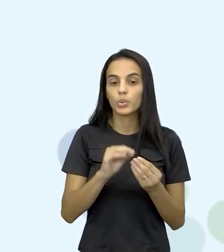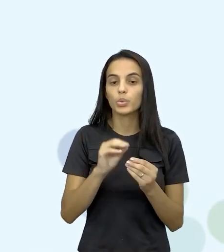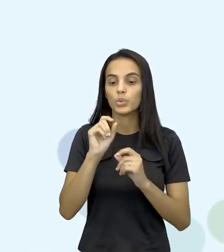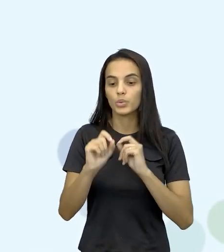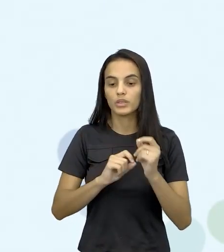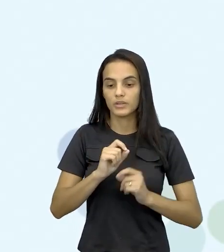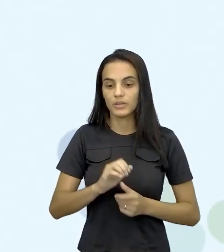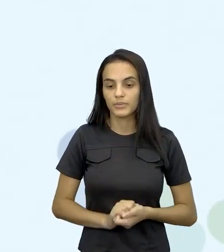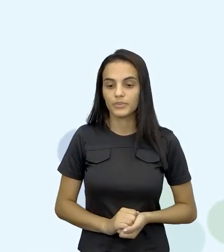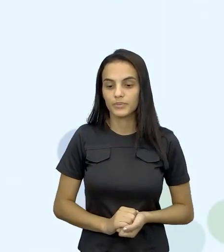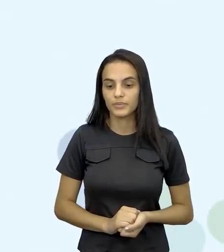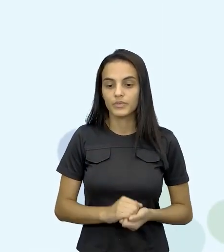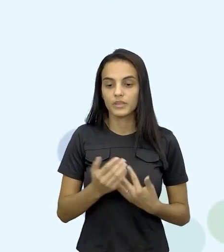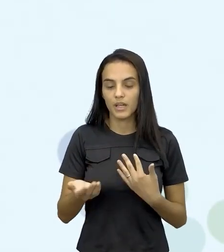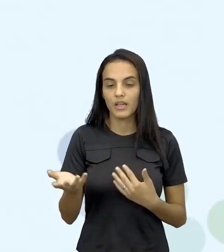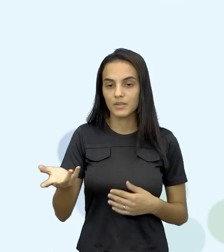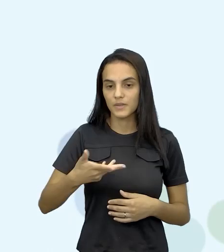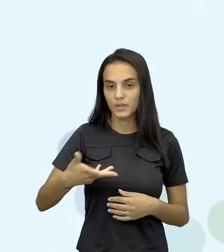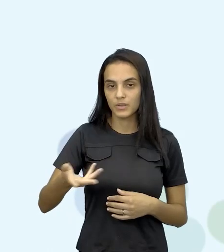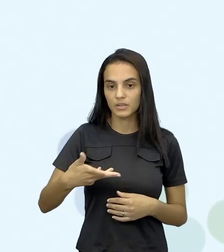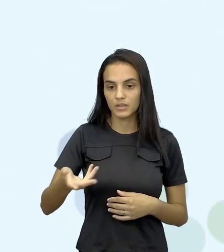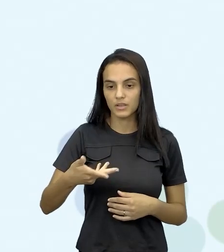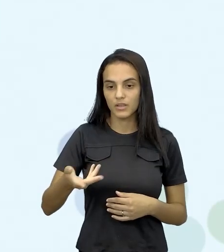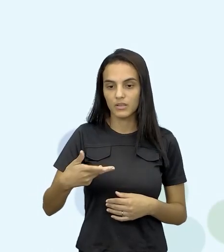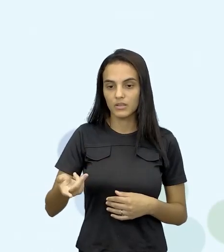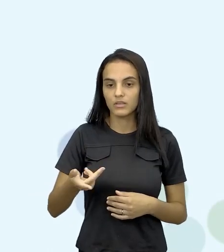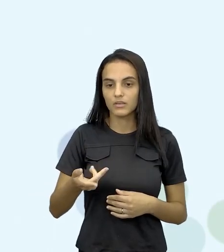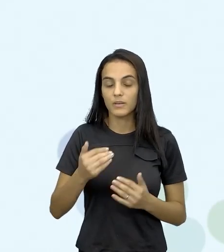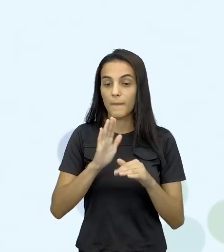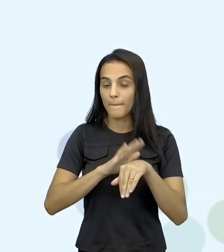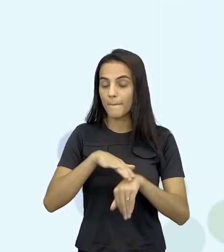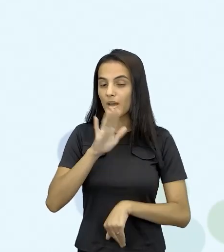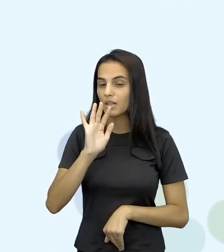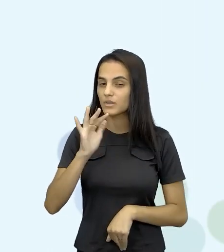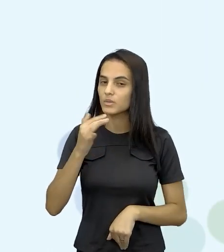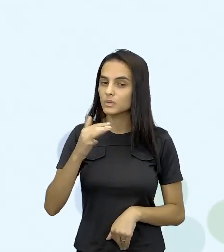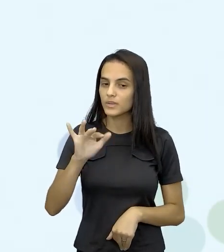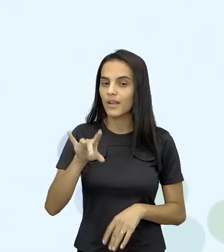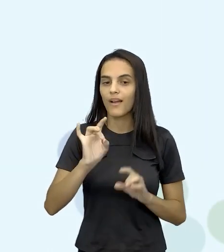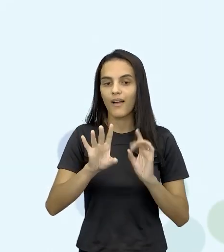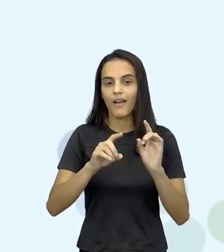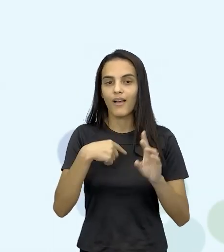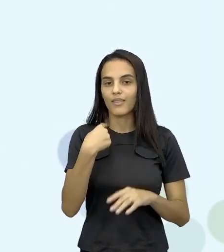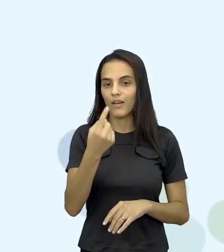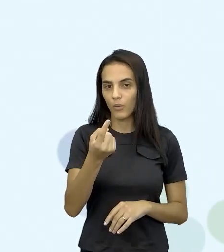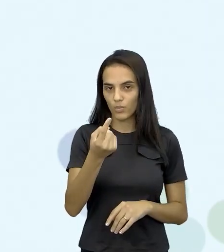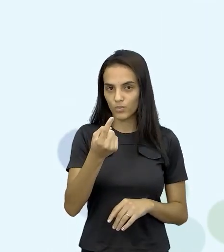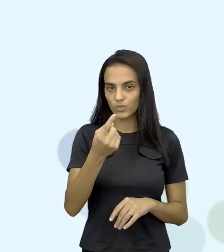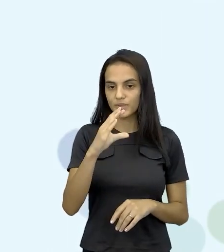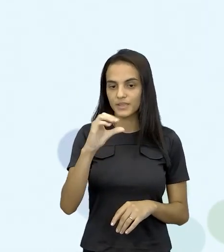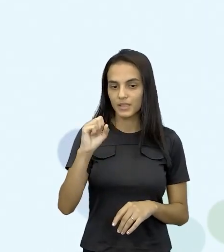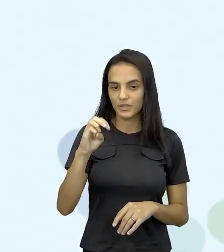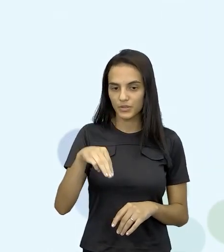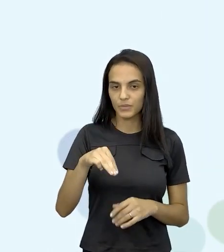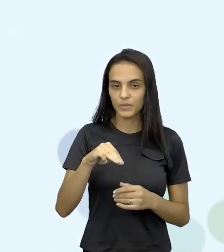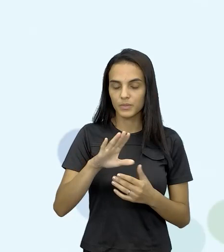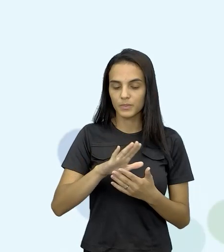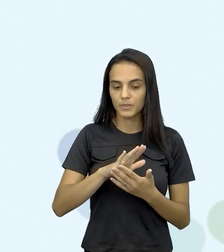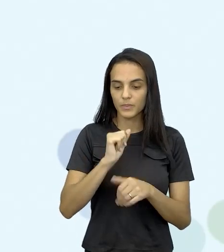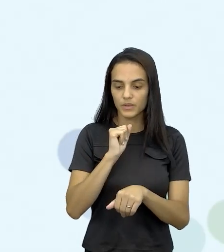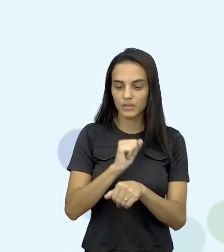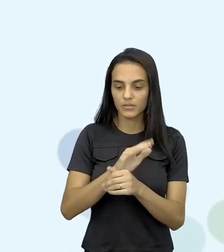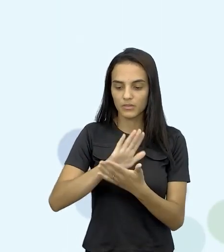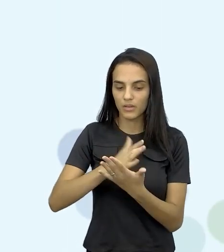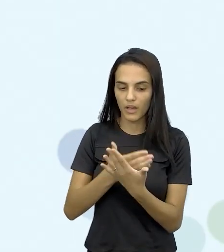concluir com isso? Que as velocidades aqui estão mais ou menos a cada 1 centímetro, né, por segundo.